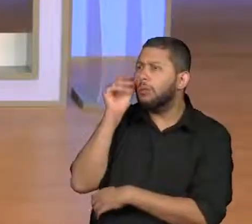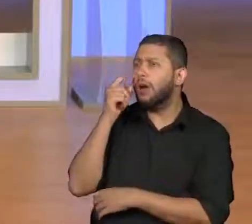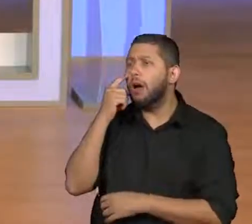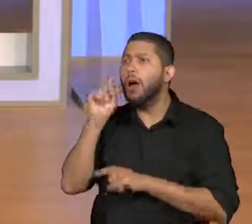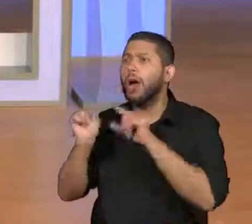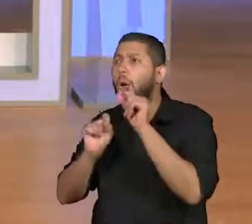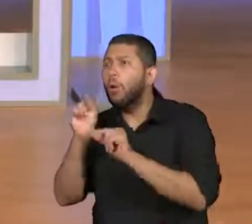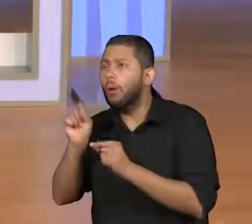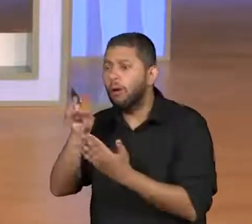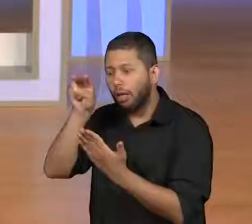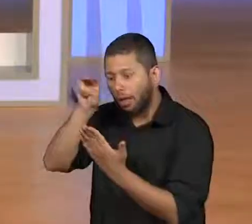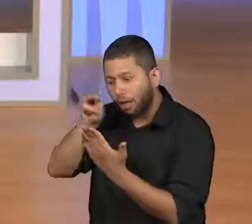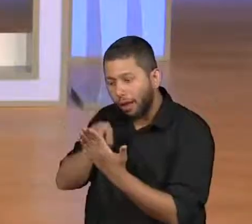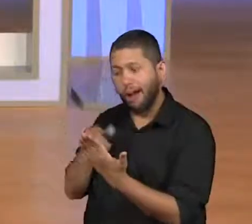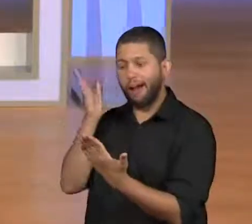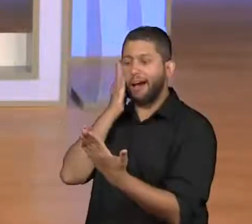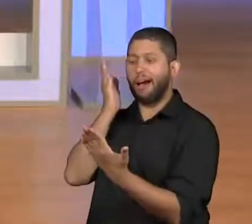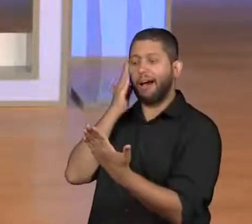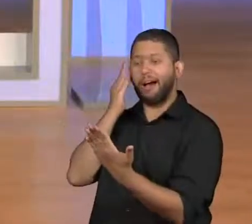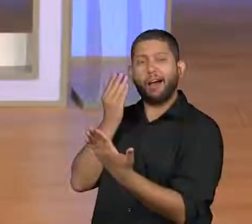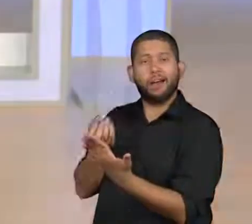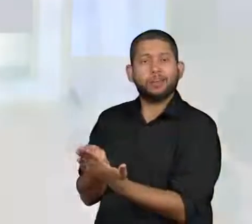aula.